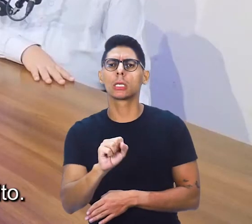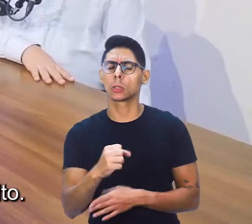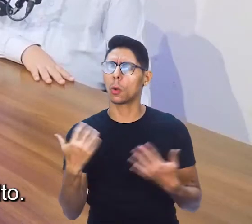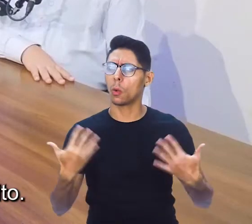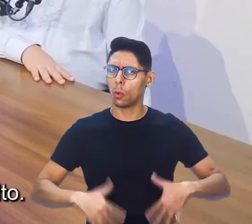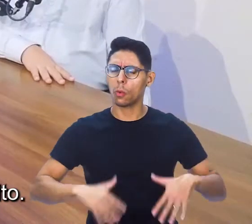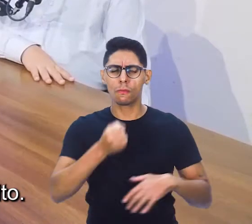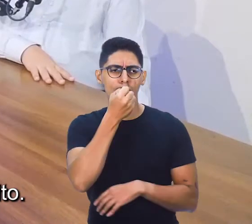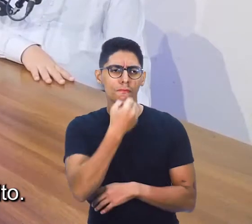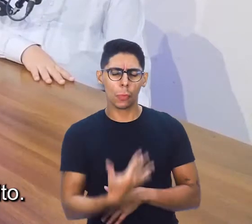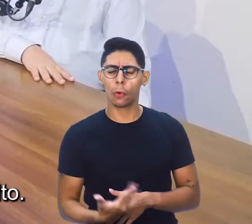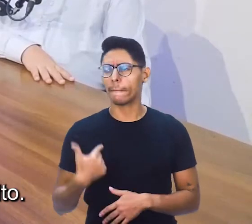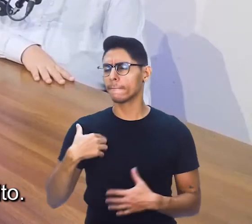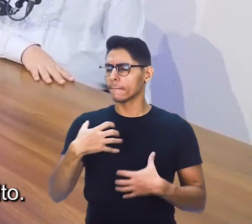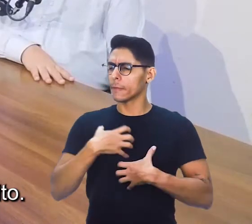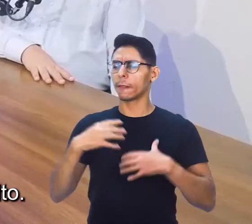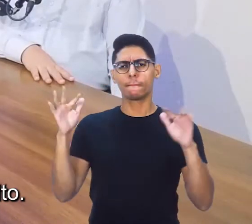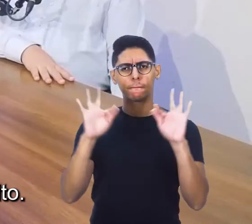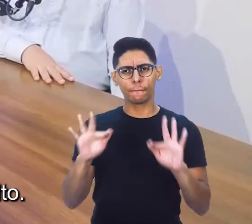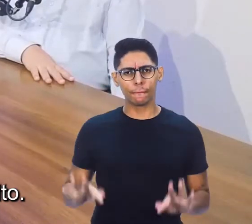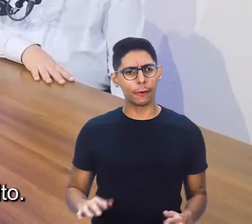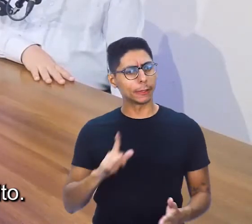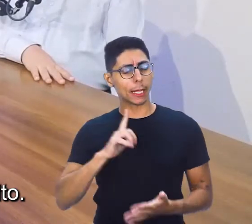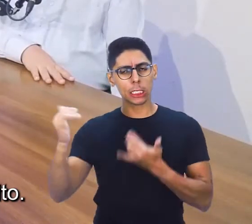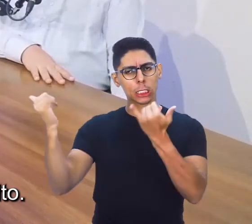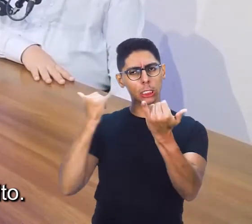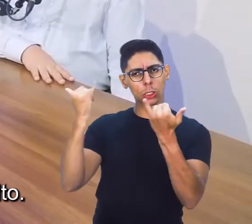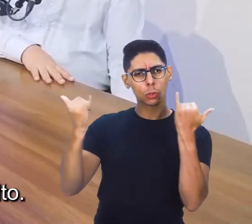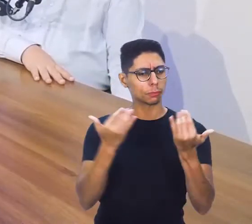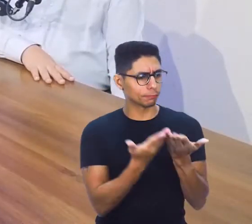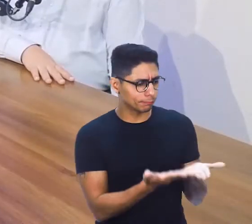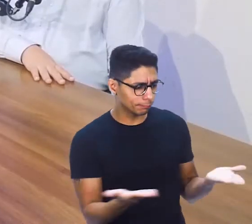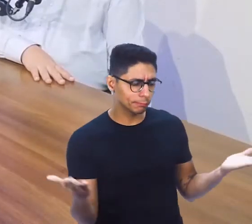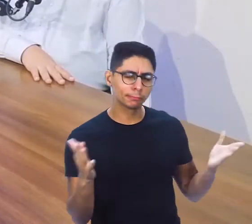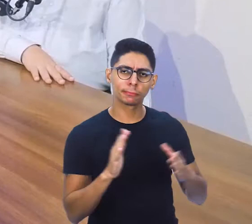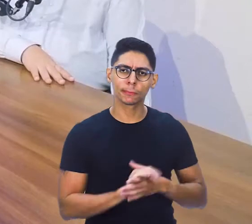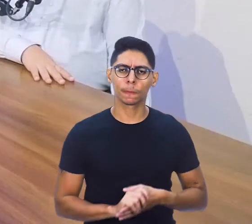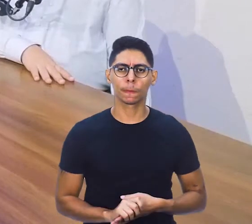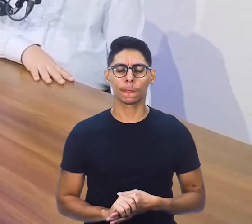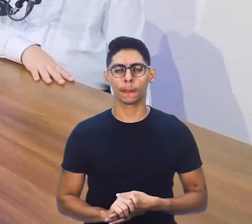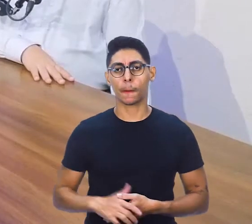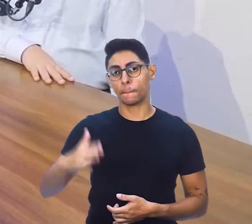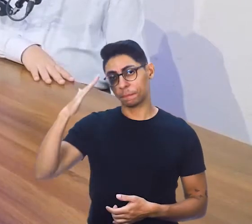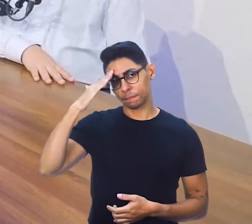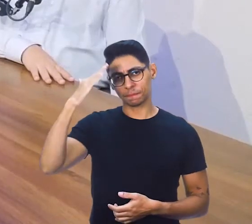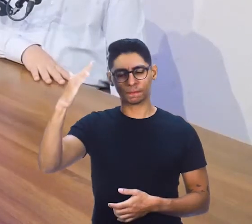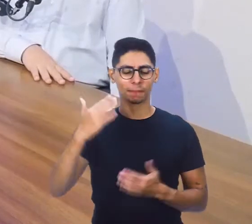muito feliz quando eu tenho essas notícias a seu respeito. Obrigada.